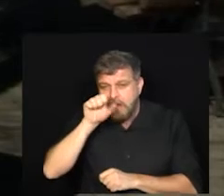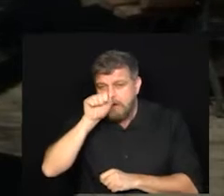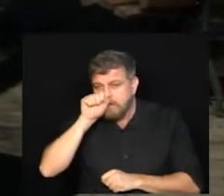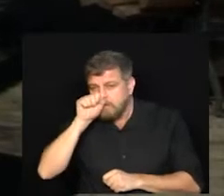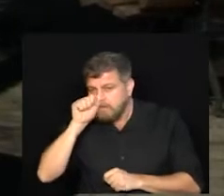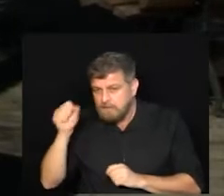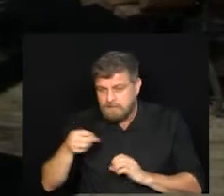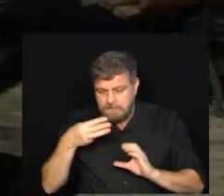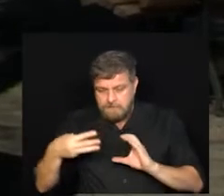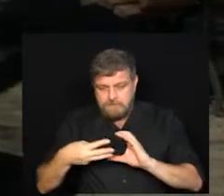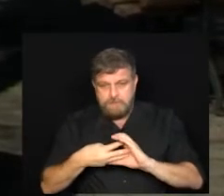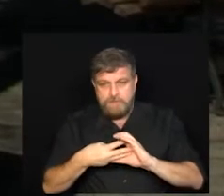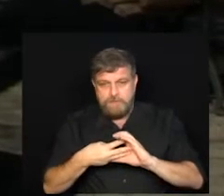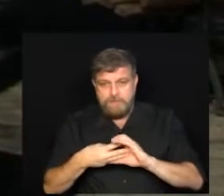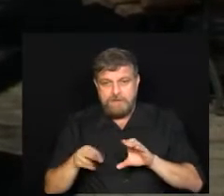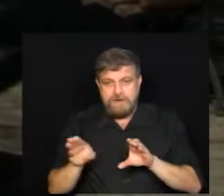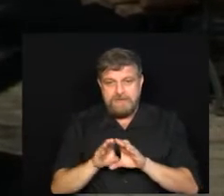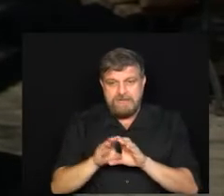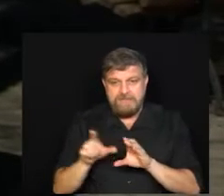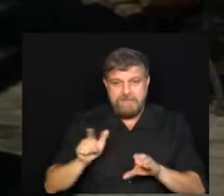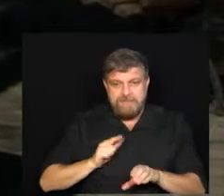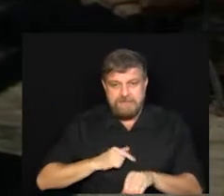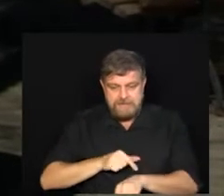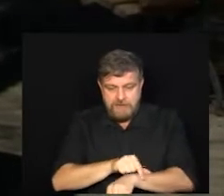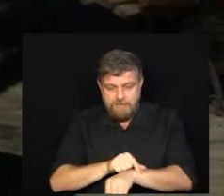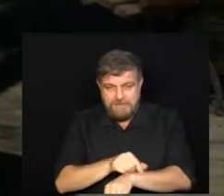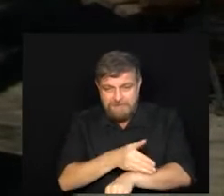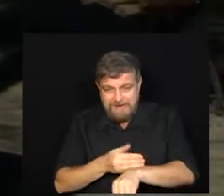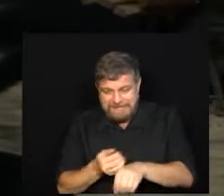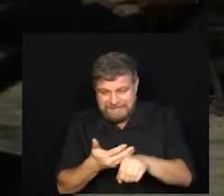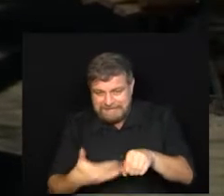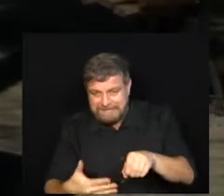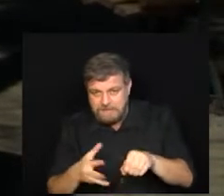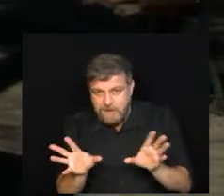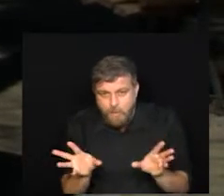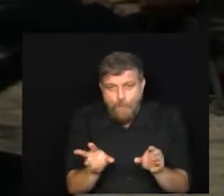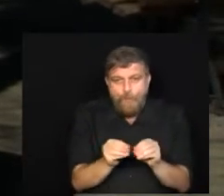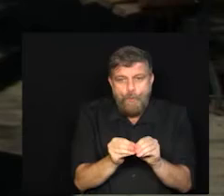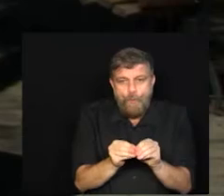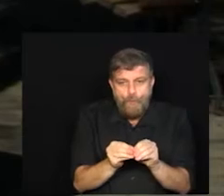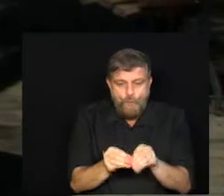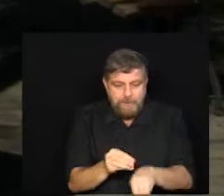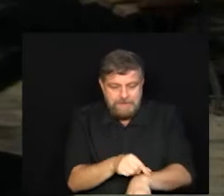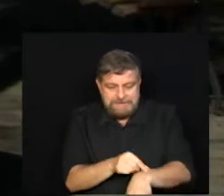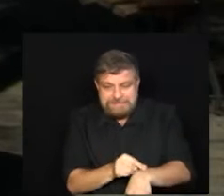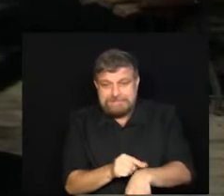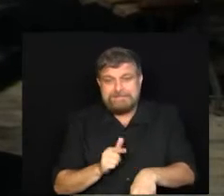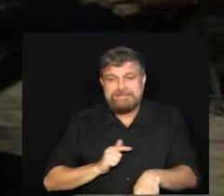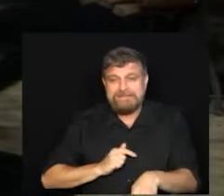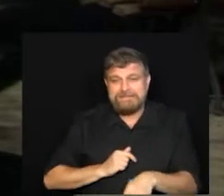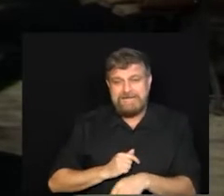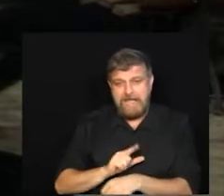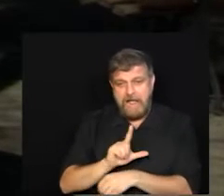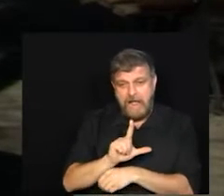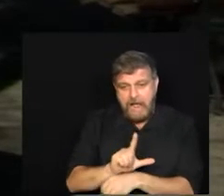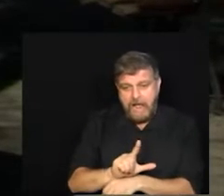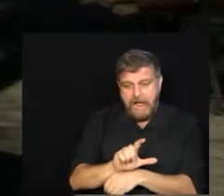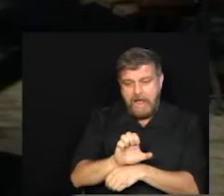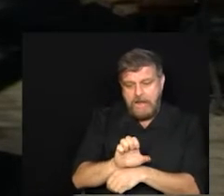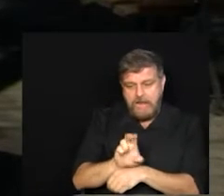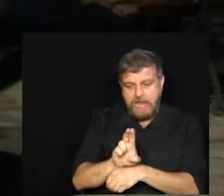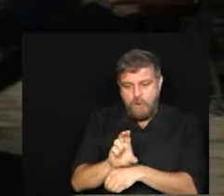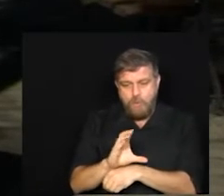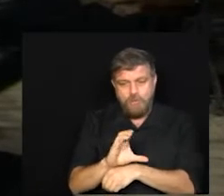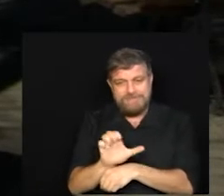as plaquetas, que são células relacionadas à coagulação sanguínea. Quando você tem uma leucemia, na leucemia aguda, a medula